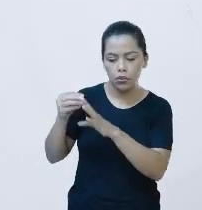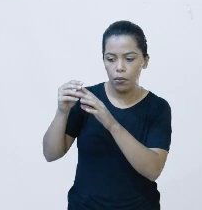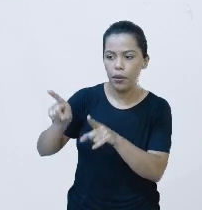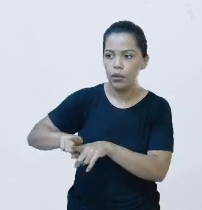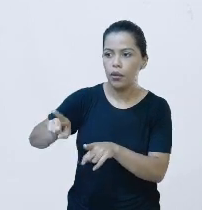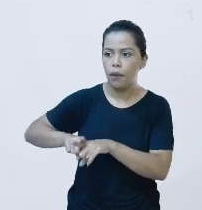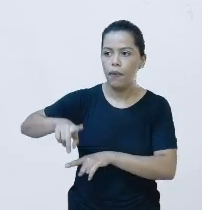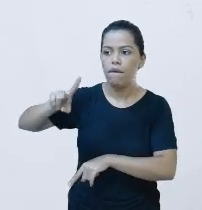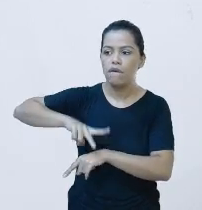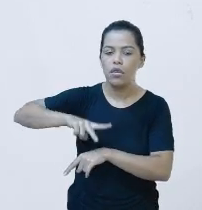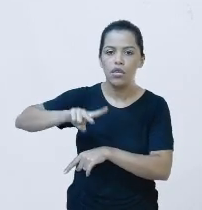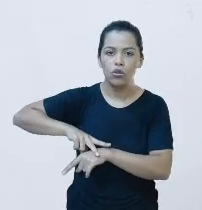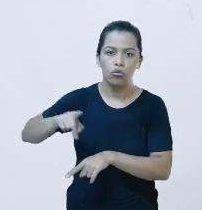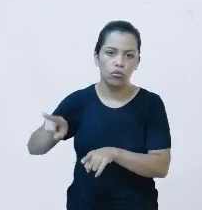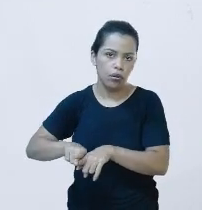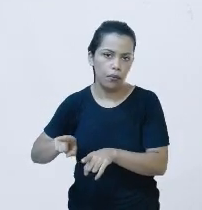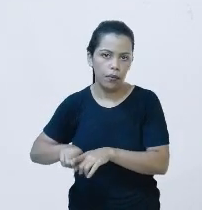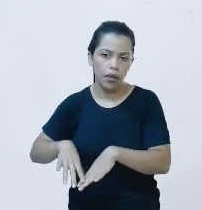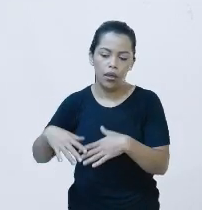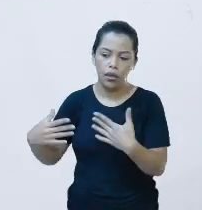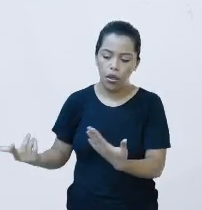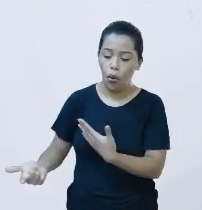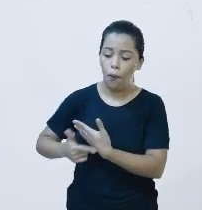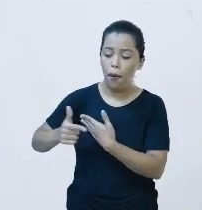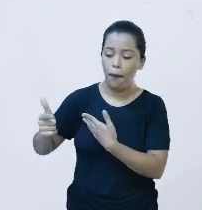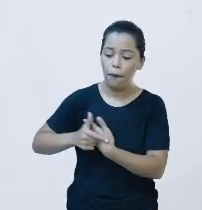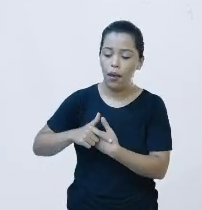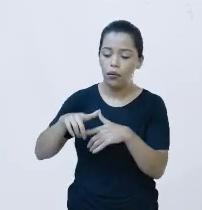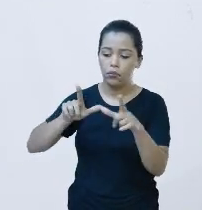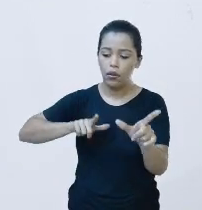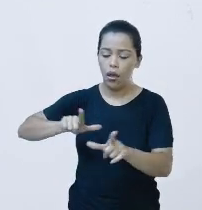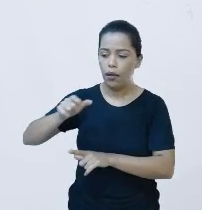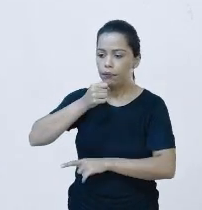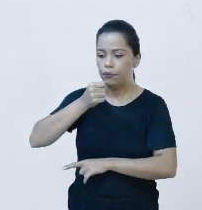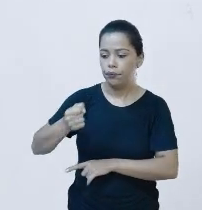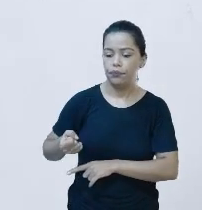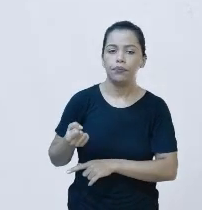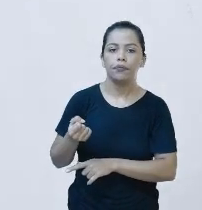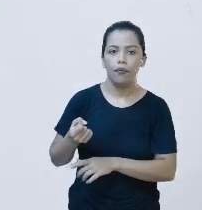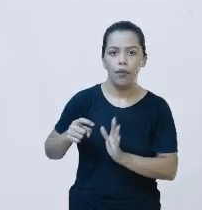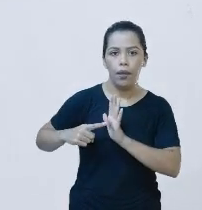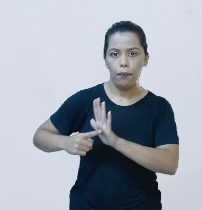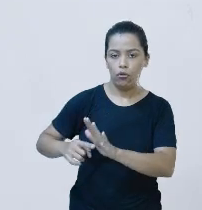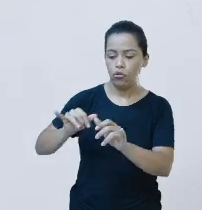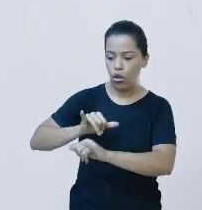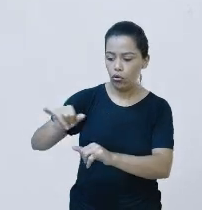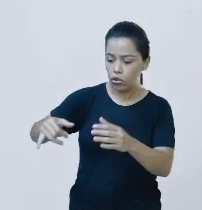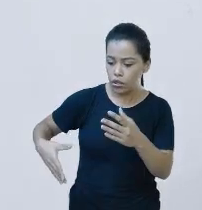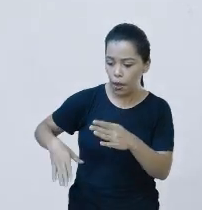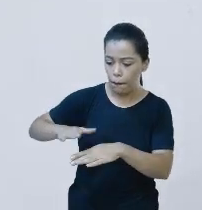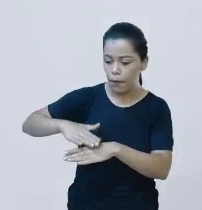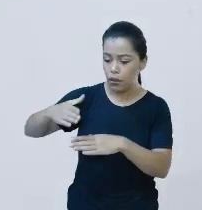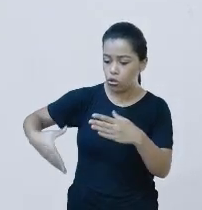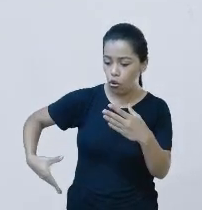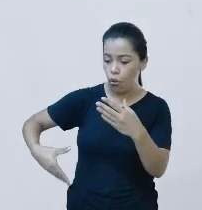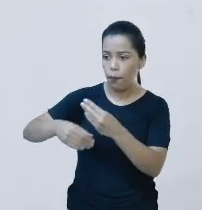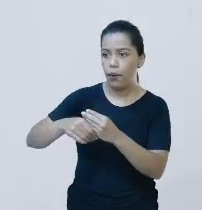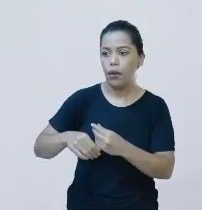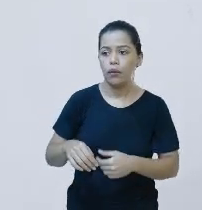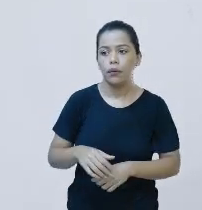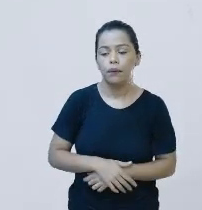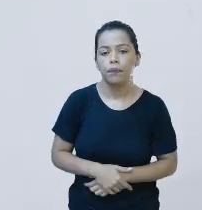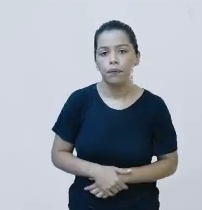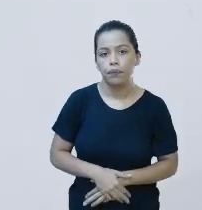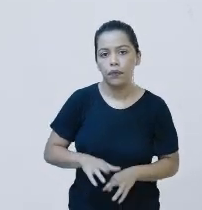é? Então, esse é o papel da reportagem, é dar uma notícia bem mais completa, tá certo? Eu espero que vocês